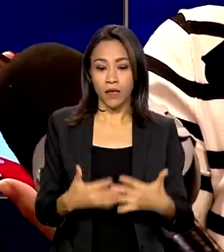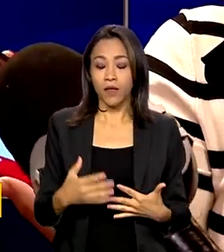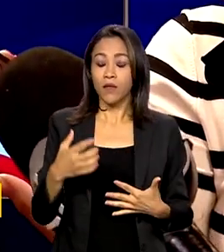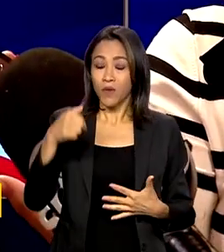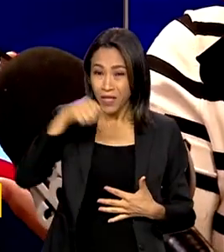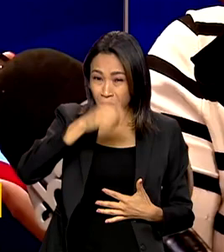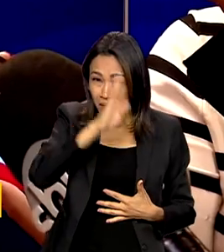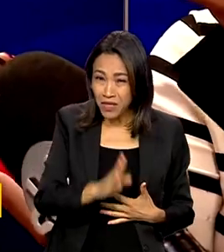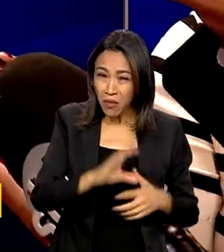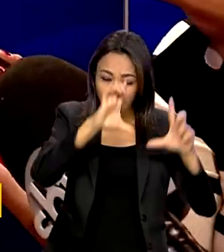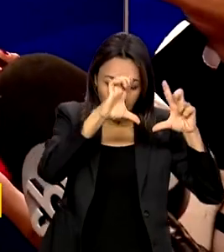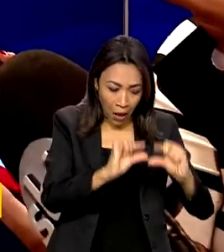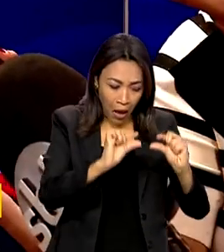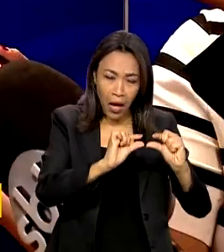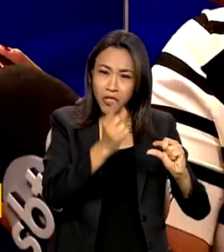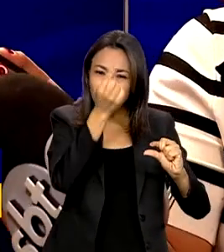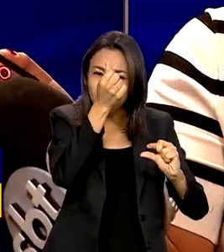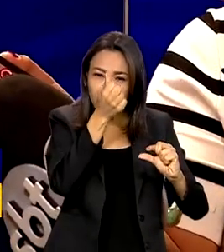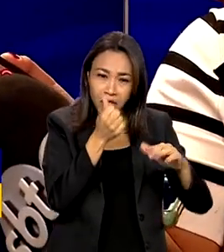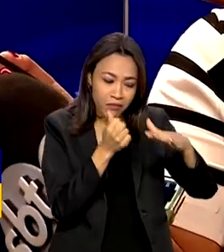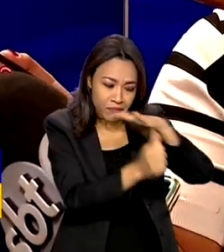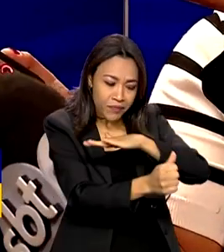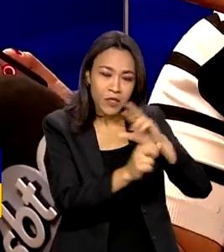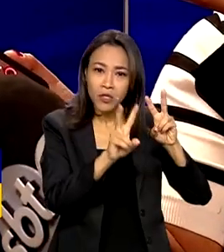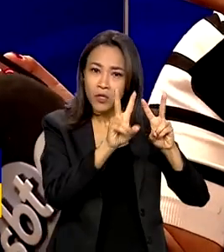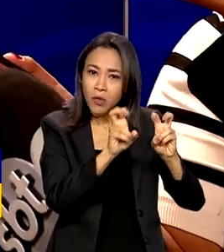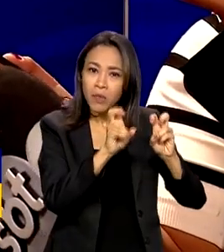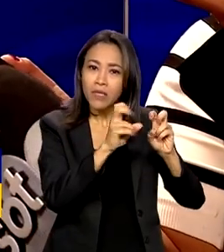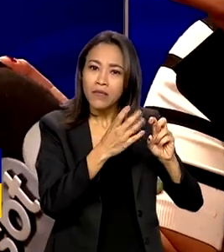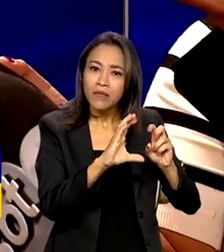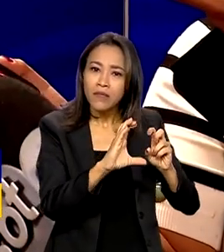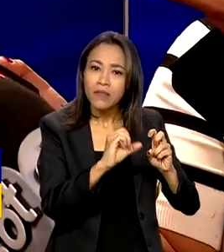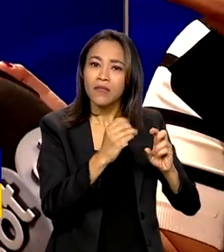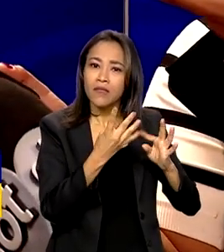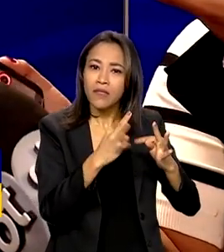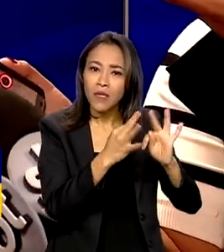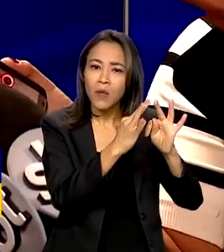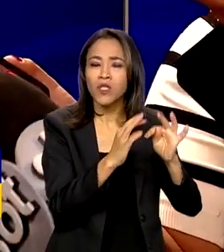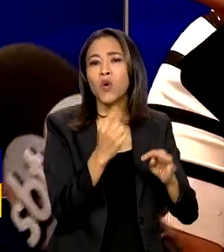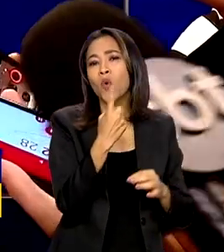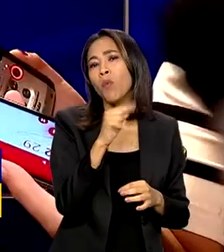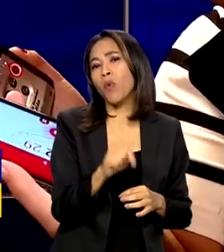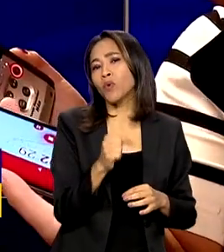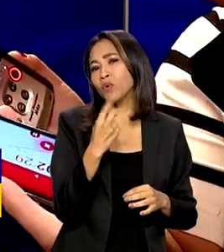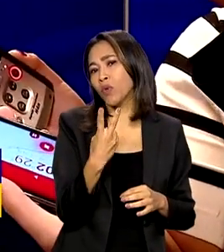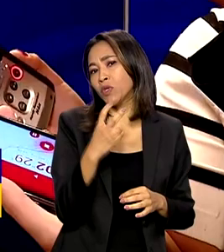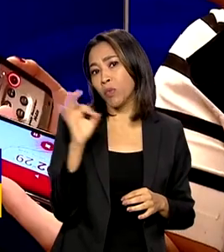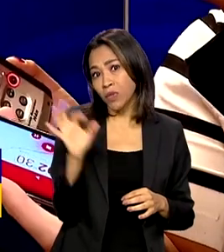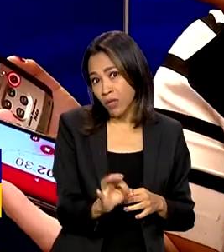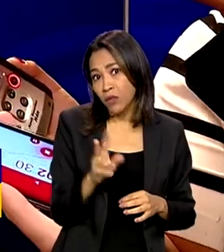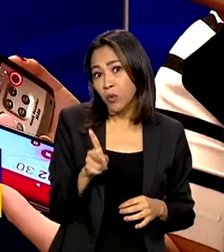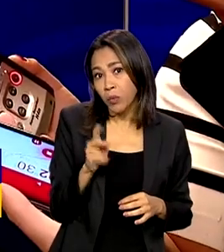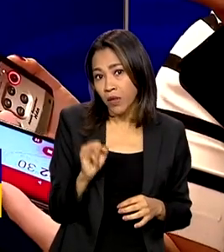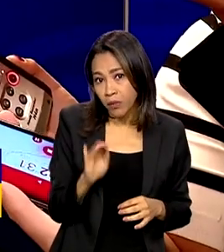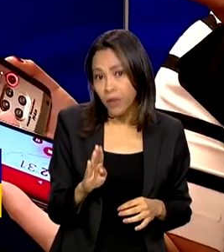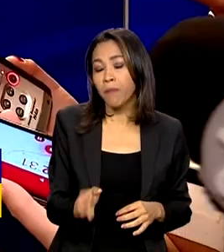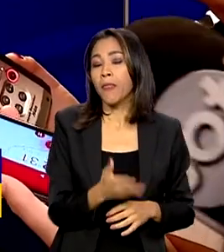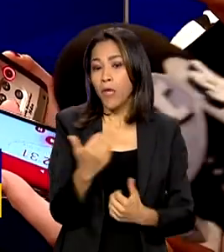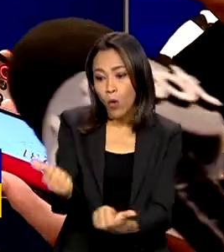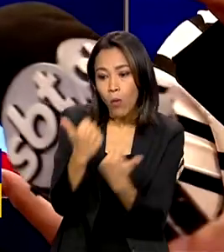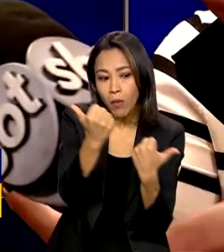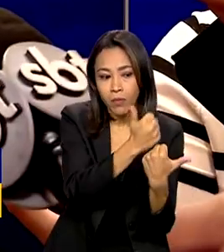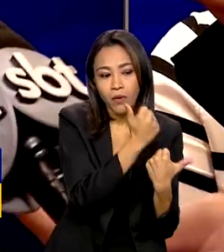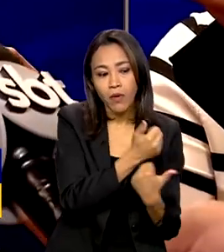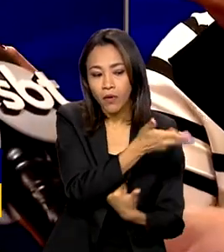mais baixos de investimento em ciência e tecnologia em relação ao PIB, é 1,2%. E com iniciativa privada, com